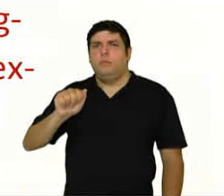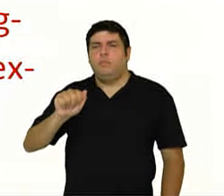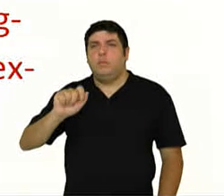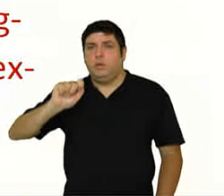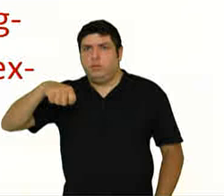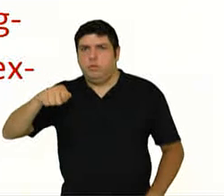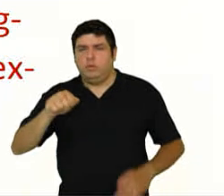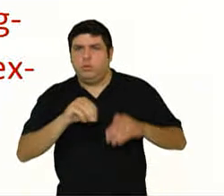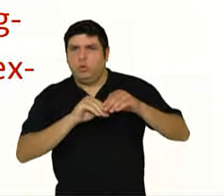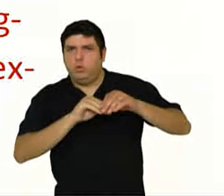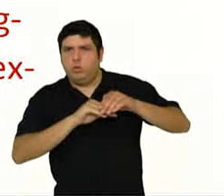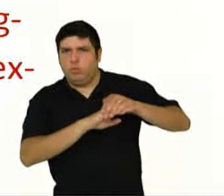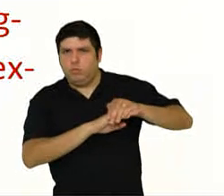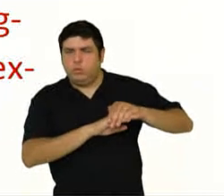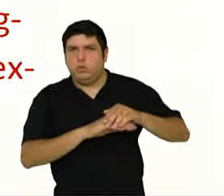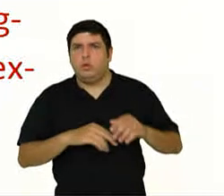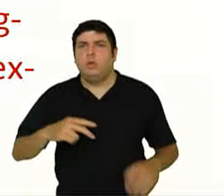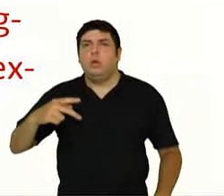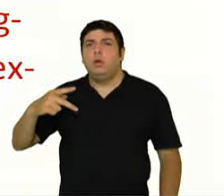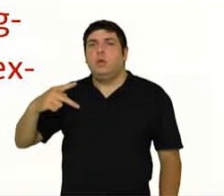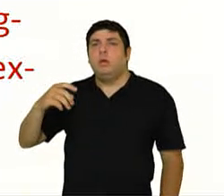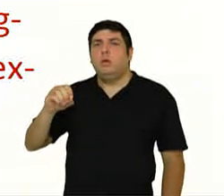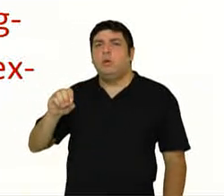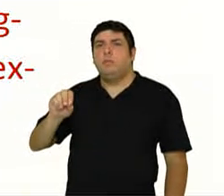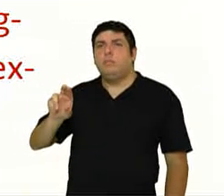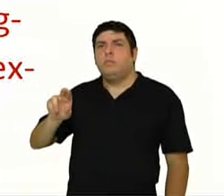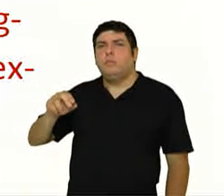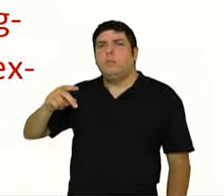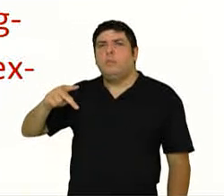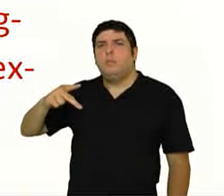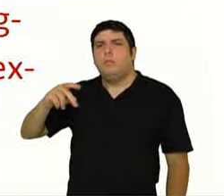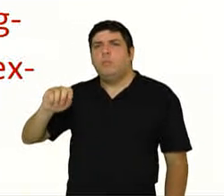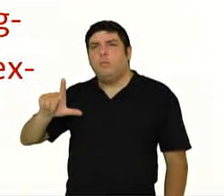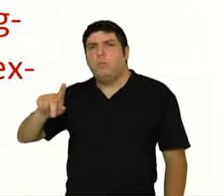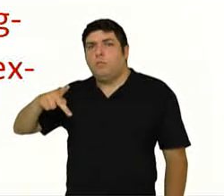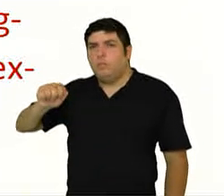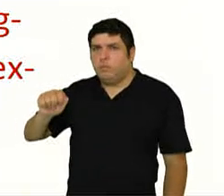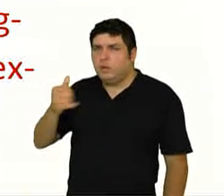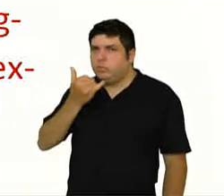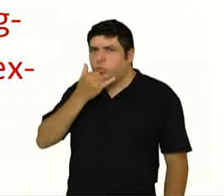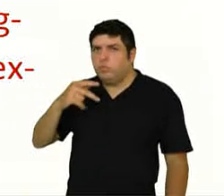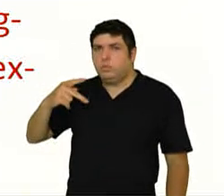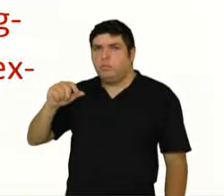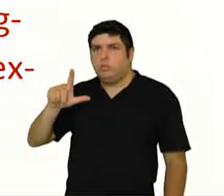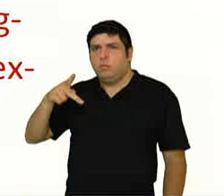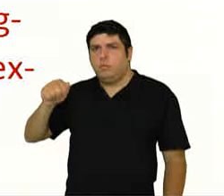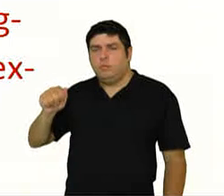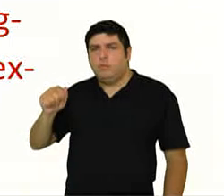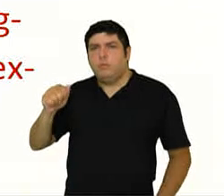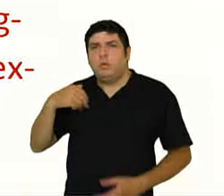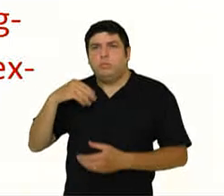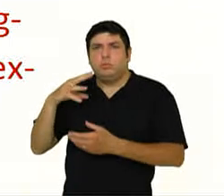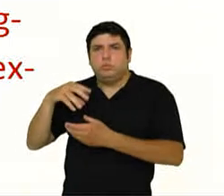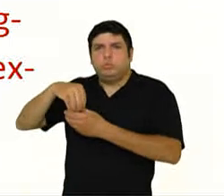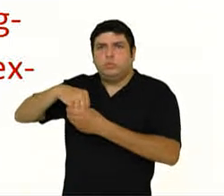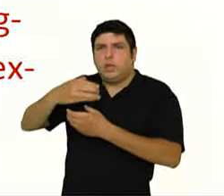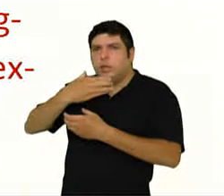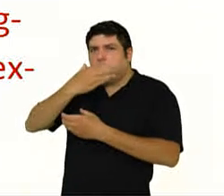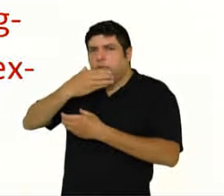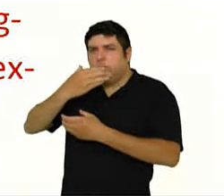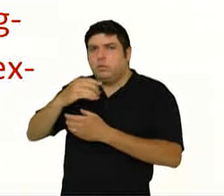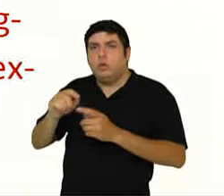e polpa, substantivo, elas são pronunciadas da mesma forma, mas elas são escritas de forma